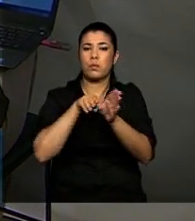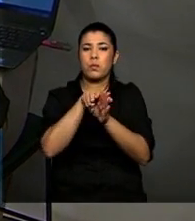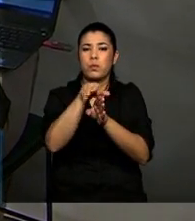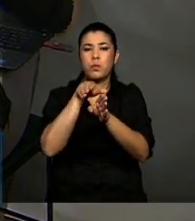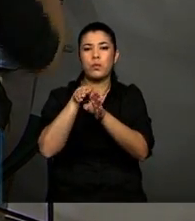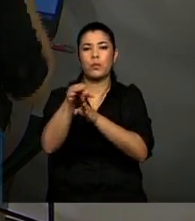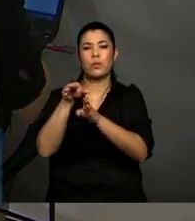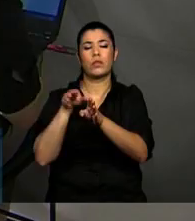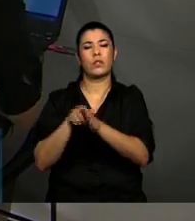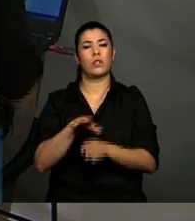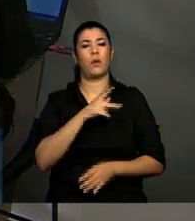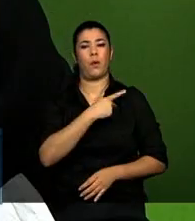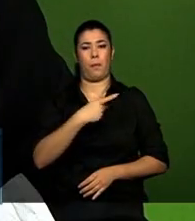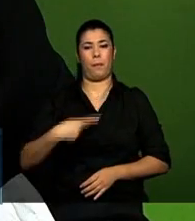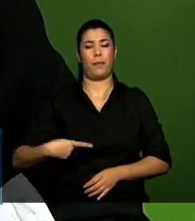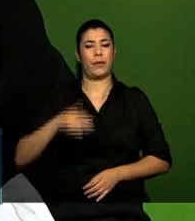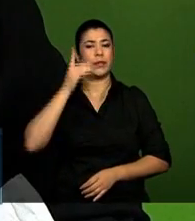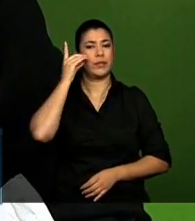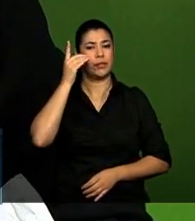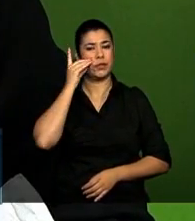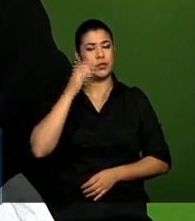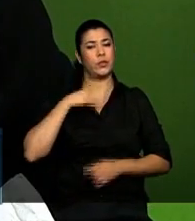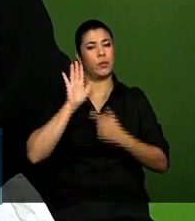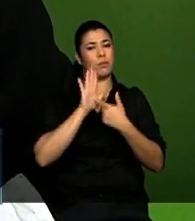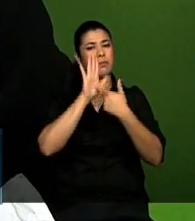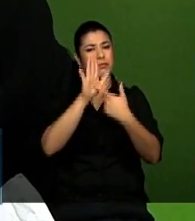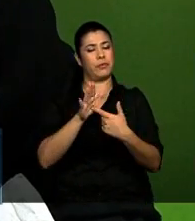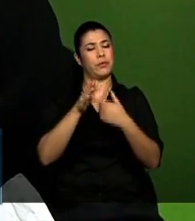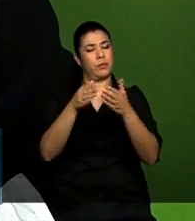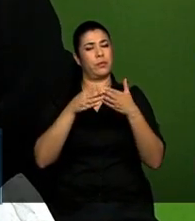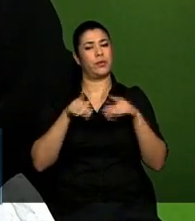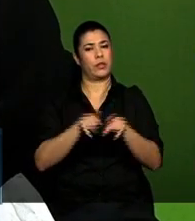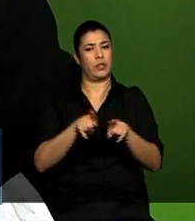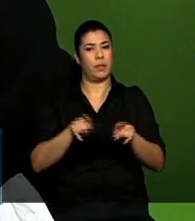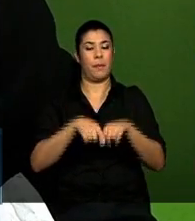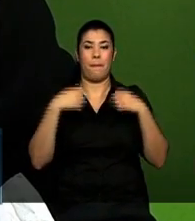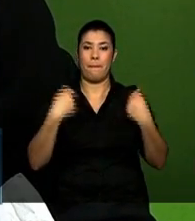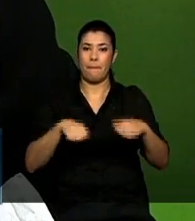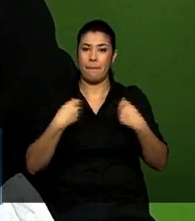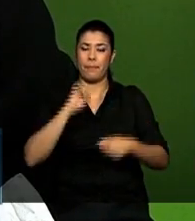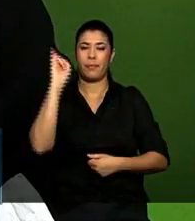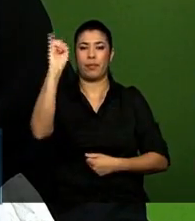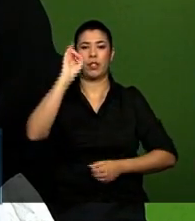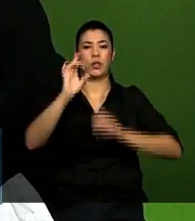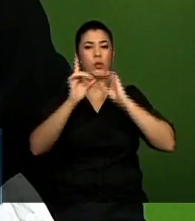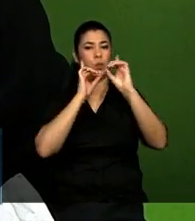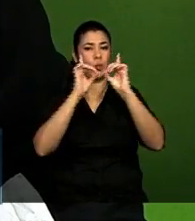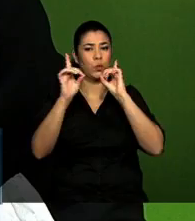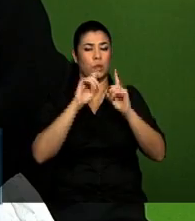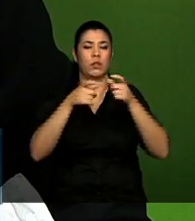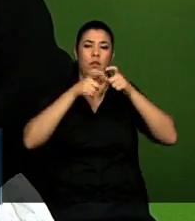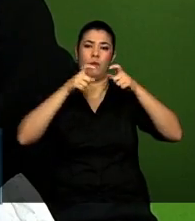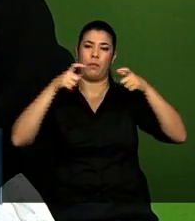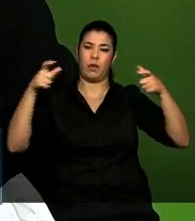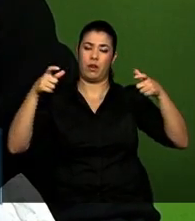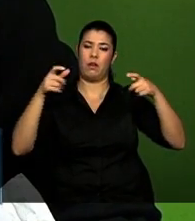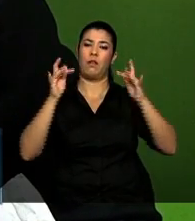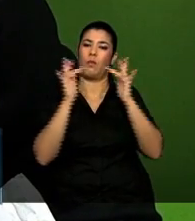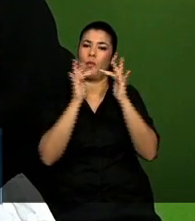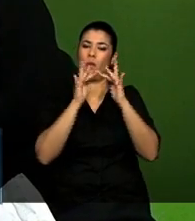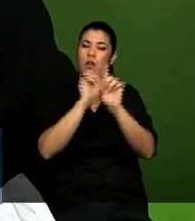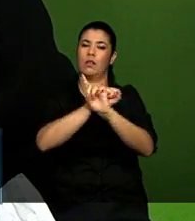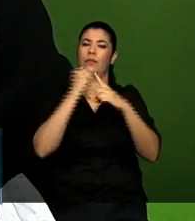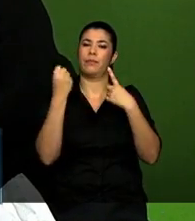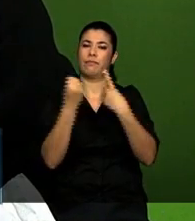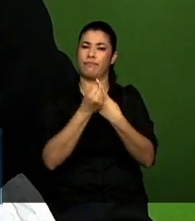muito clara da presidenta Dilma nós vamos ampliar o diálogo com a sociedade diálogo